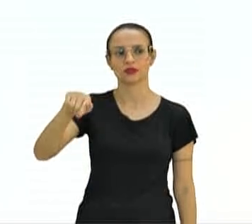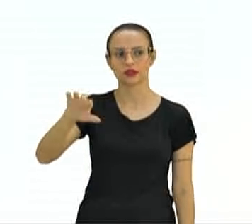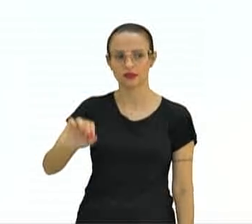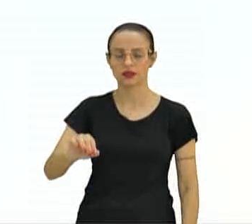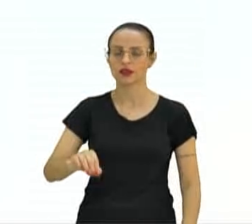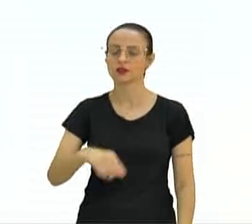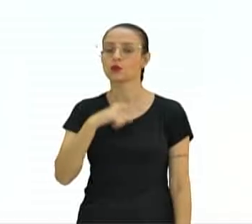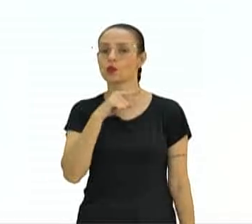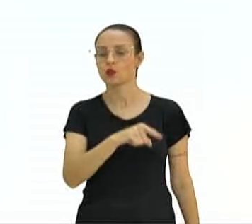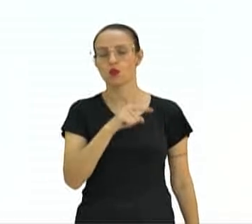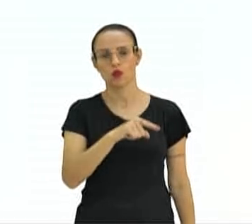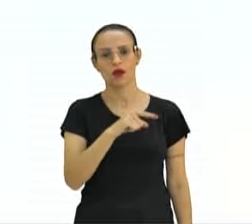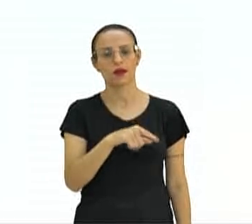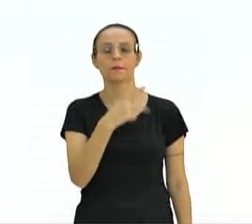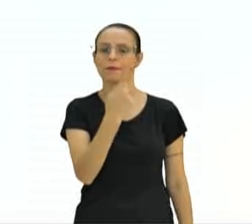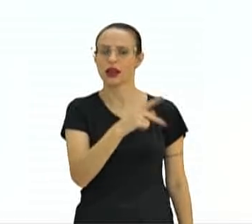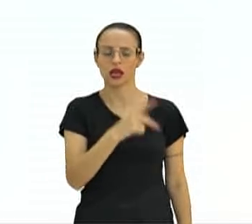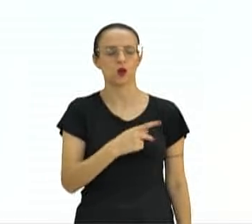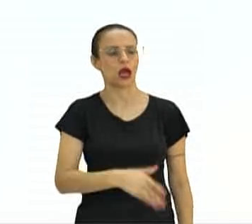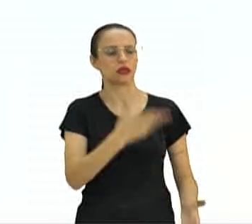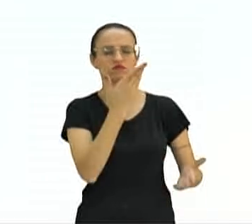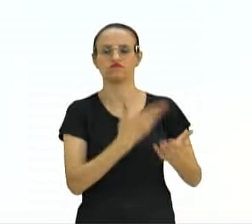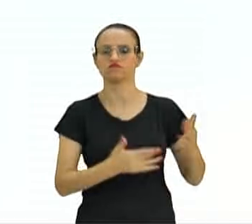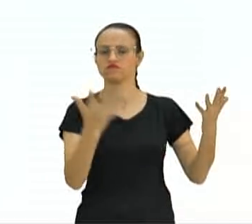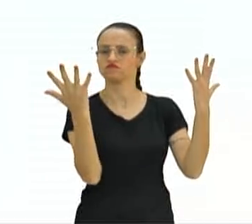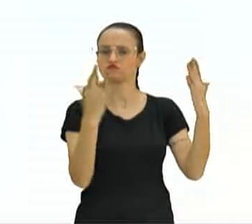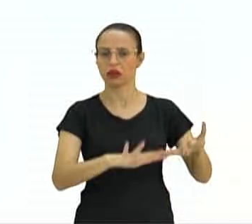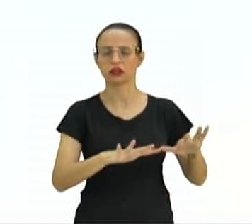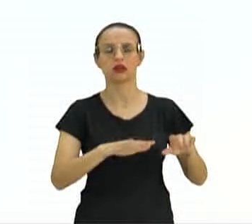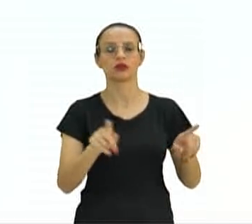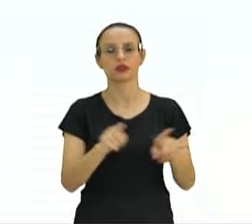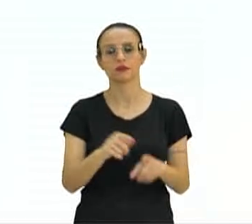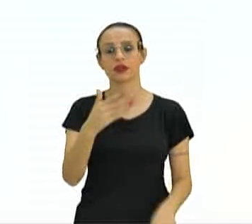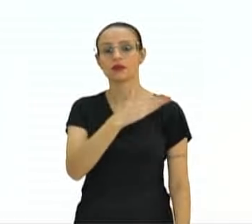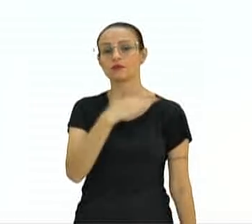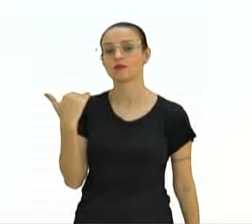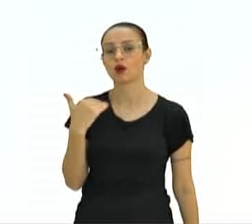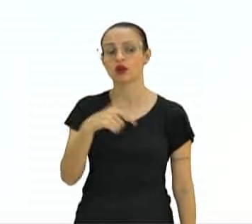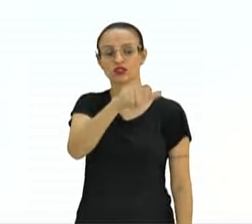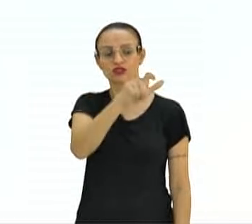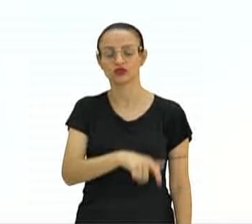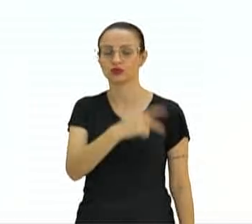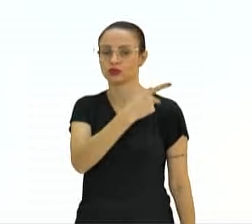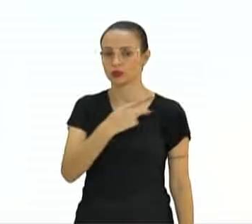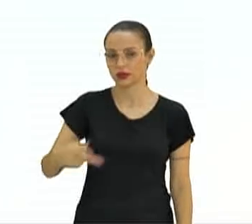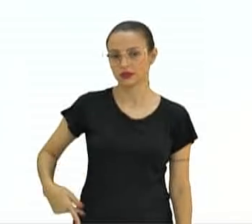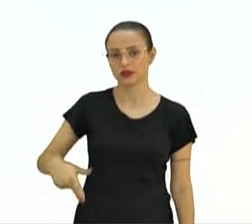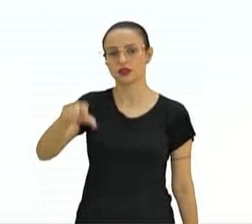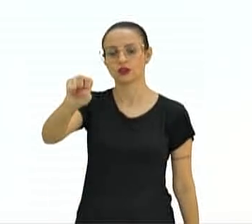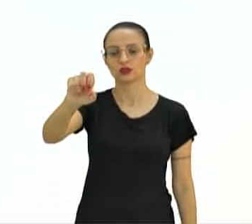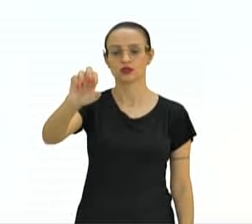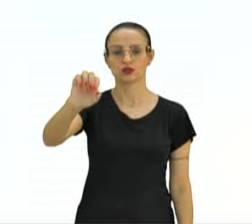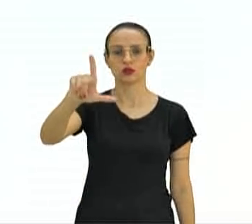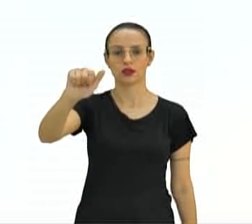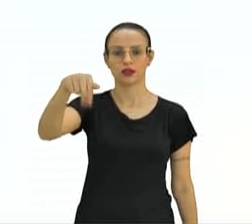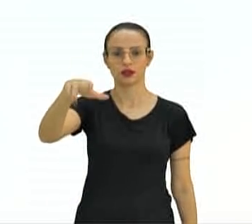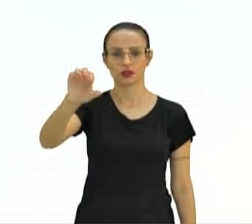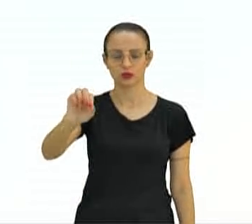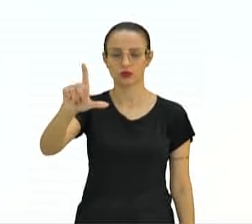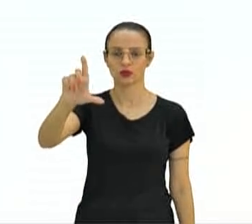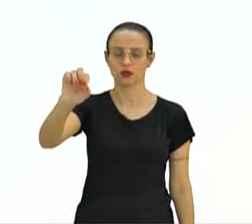a derrota das tropas paraguaias e a morte de Solano Lopes na Batalha de Cerro Corá.